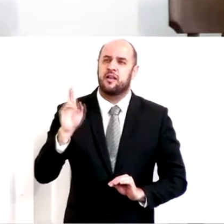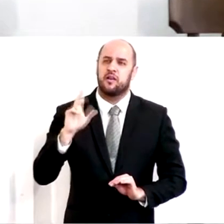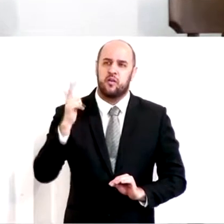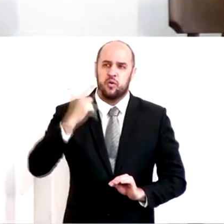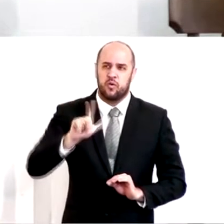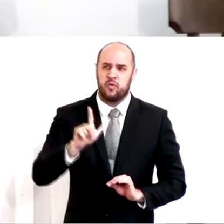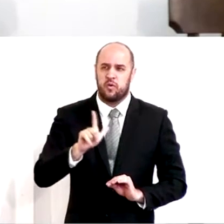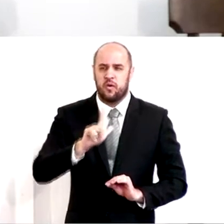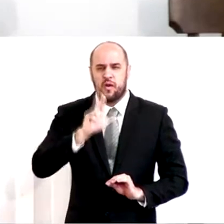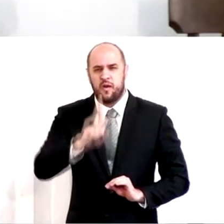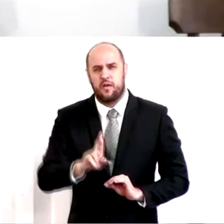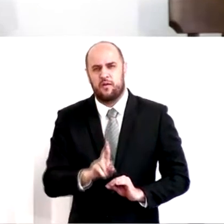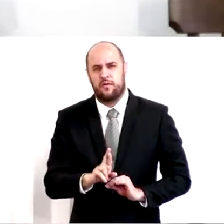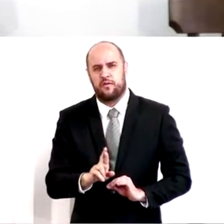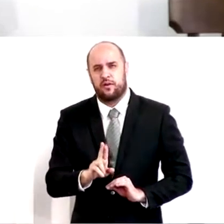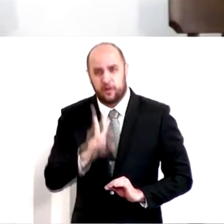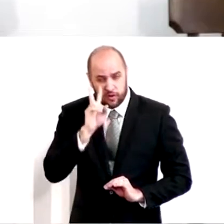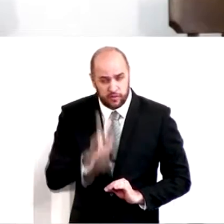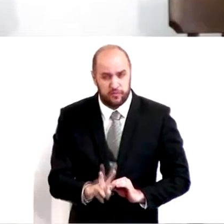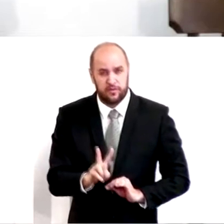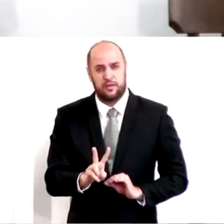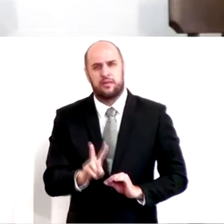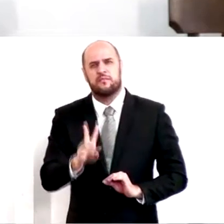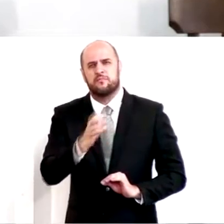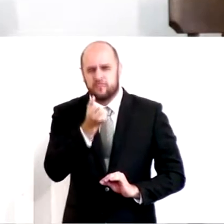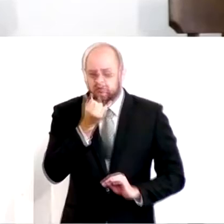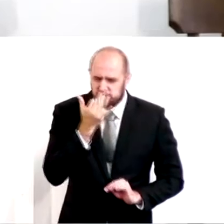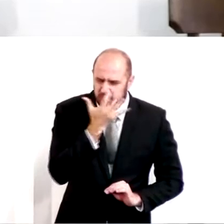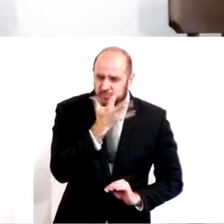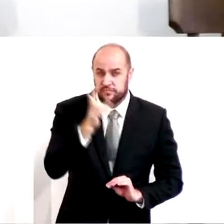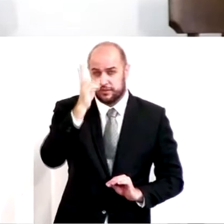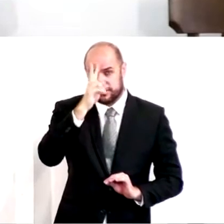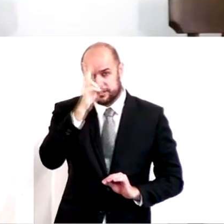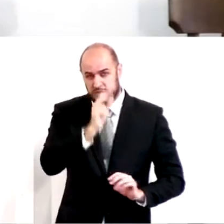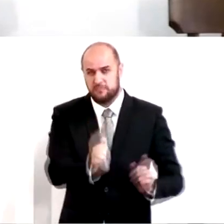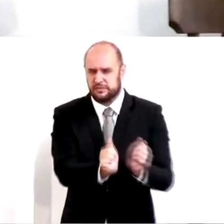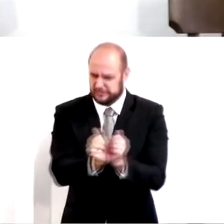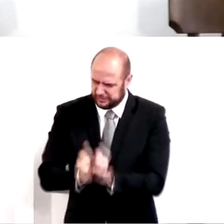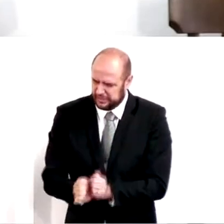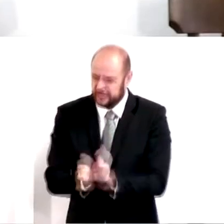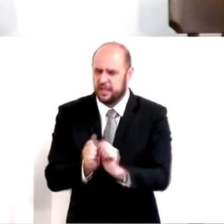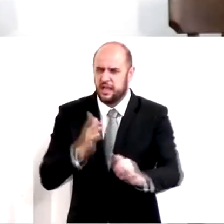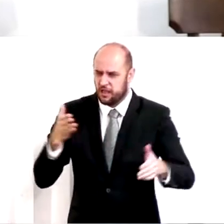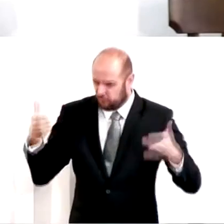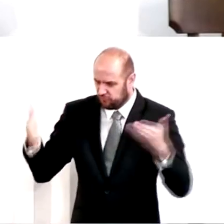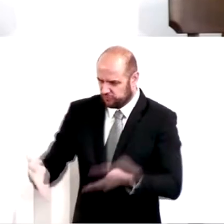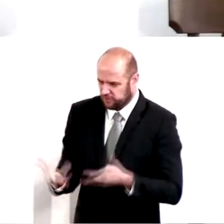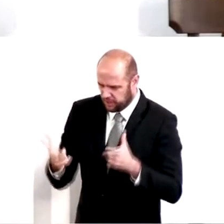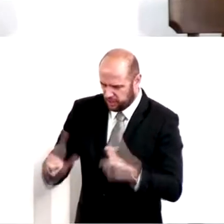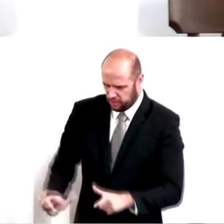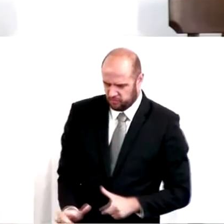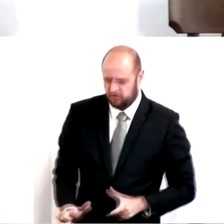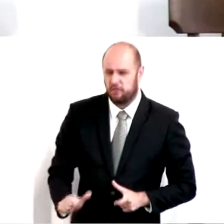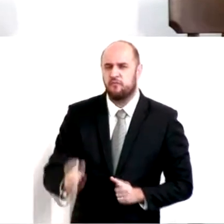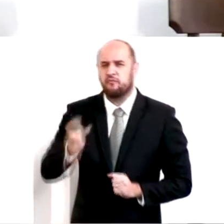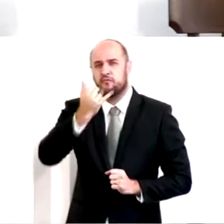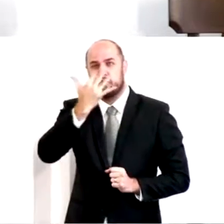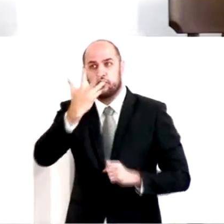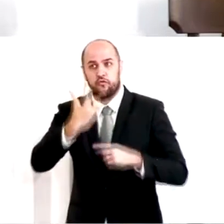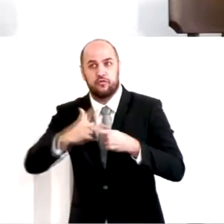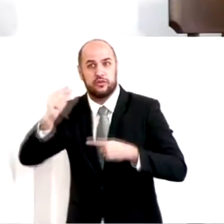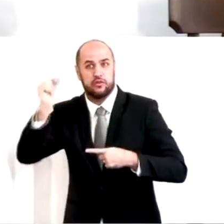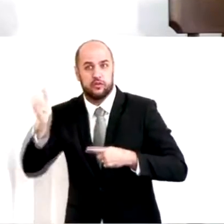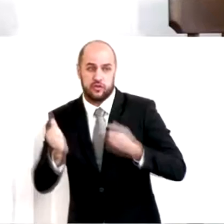do contexto de desfile romano, o incenso, lembra? Os escravos ali, aquele cheiro no ar, para uns vitória, para outros